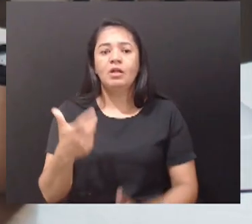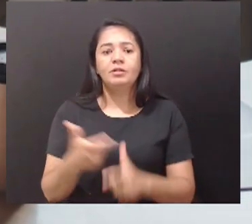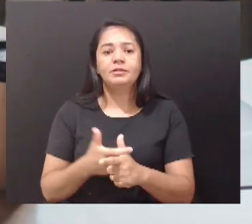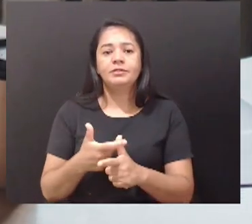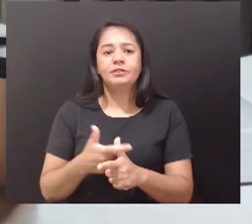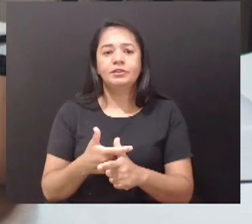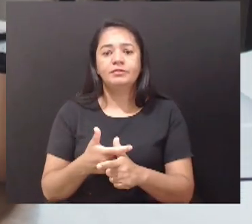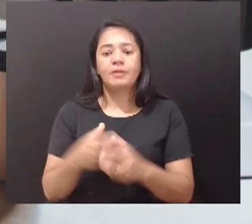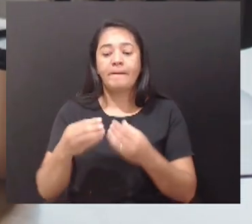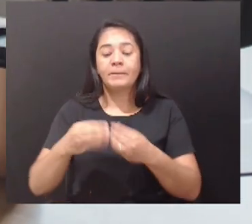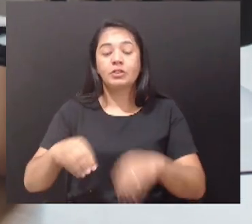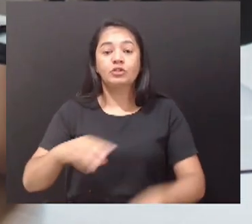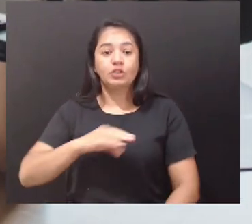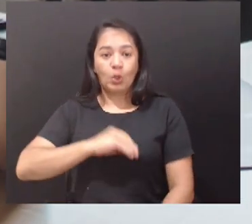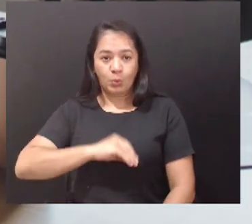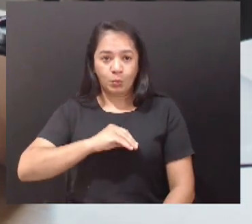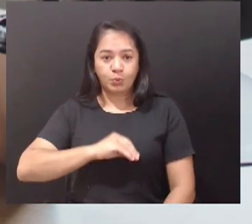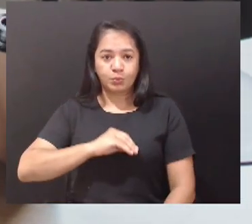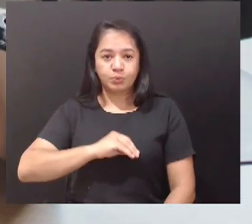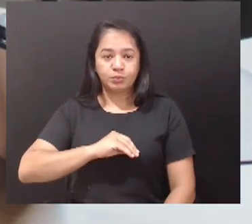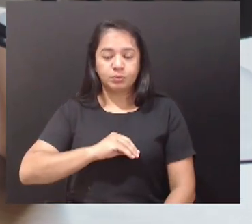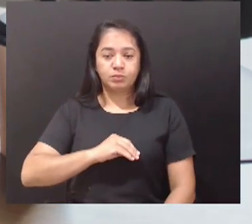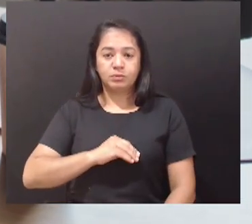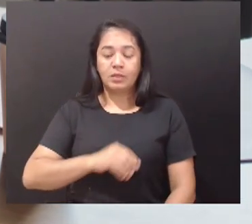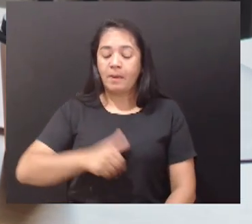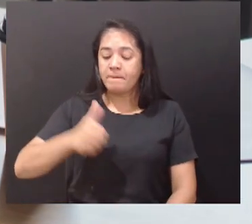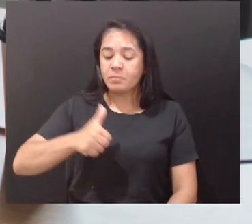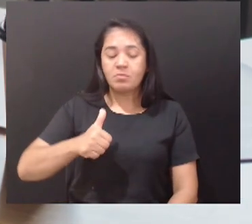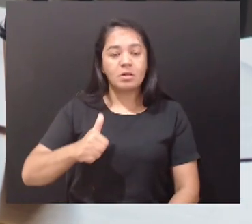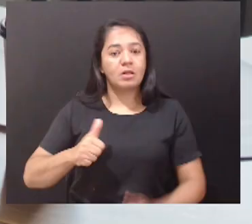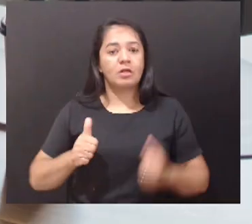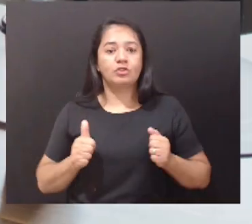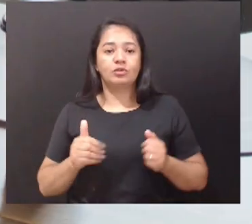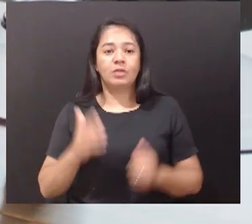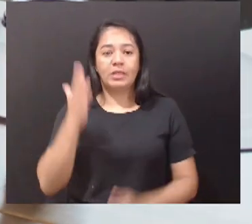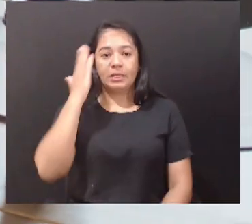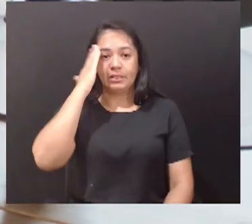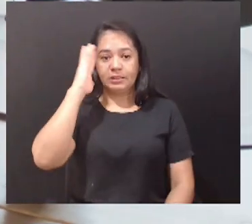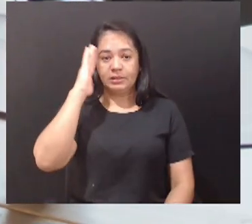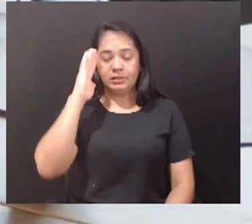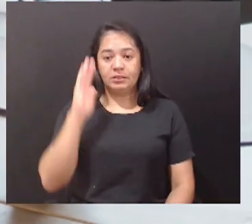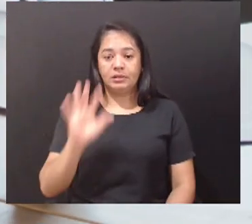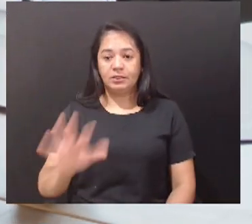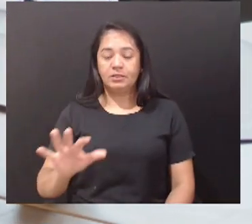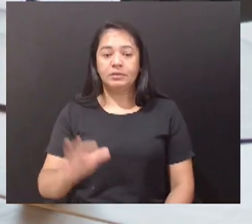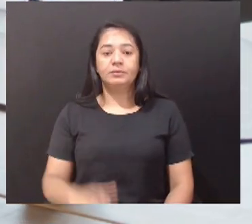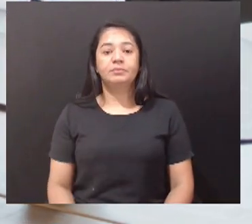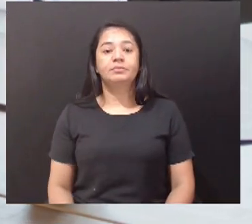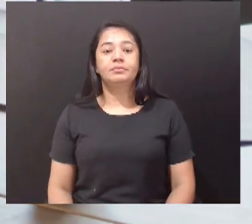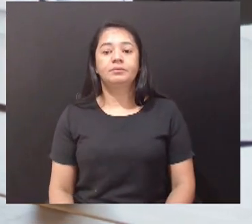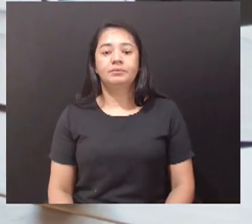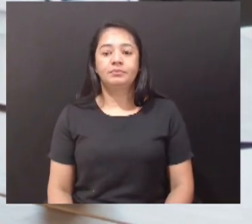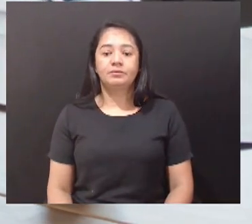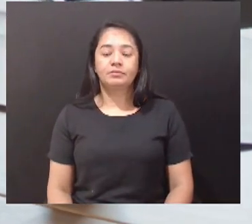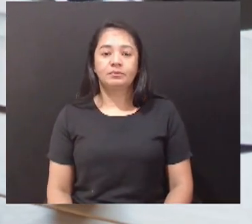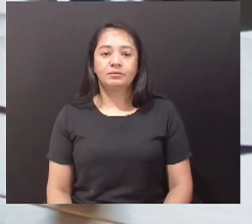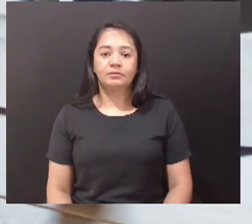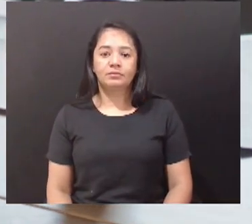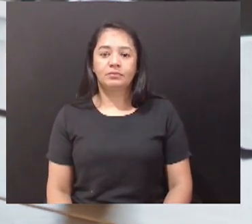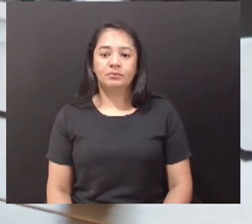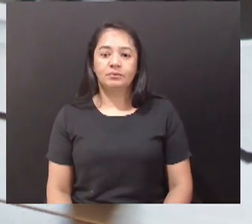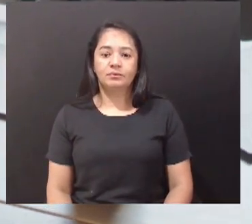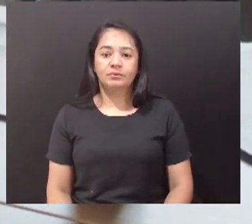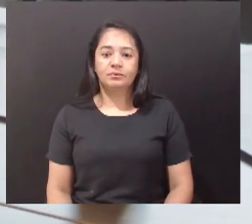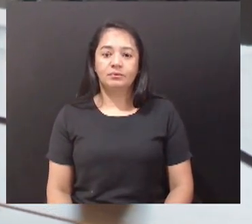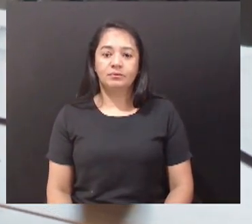Um dos primeiros passos do planejamento financeiro é entender essa parte dos gastos. O que da sua vida financeira está comprometido